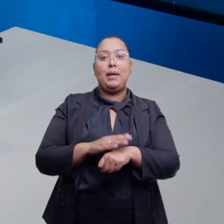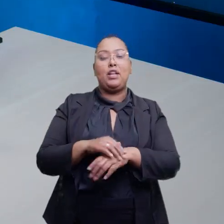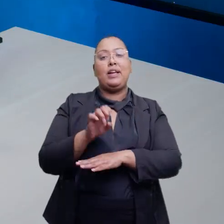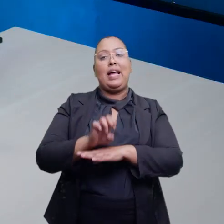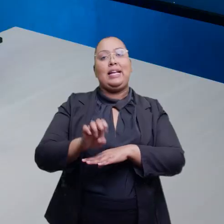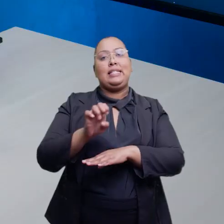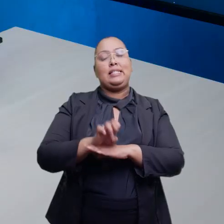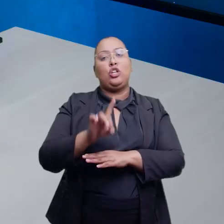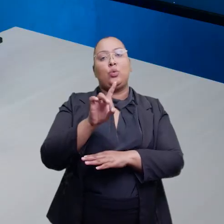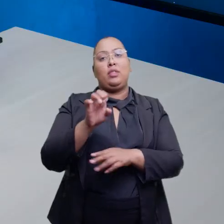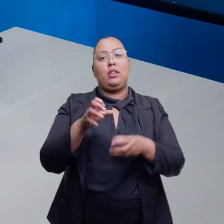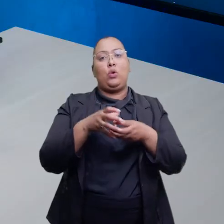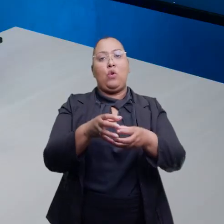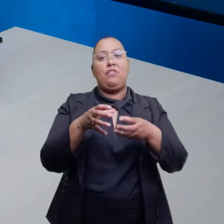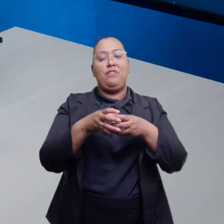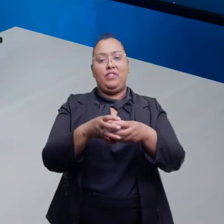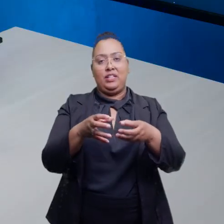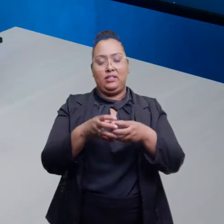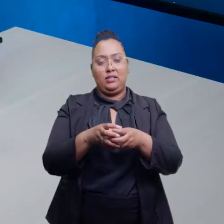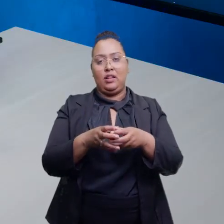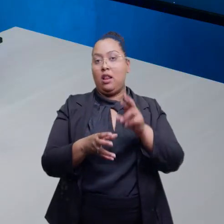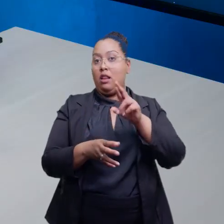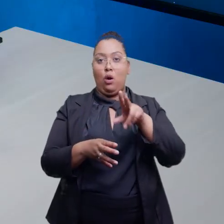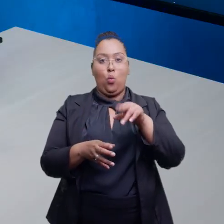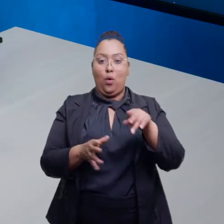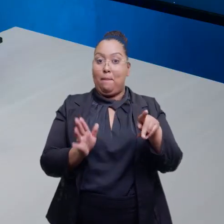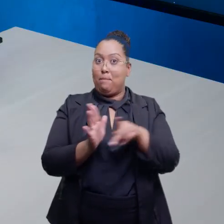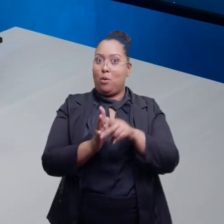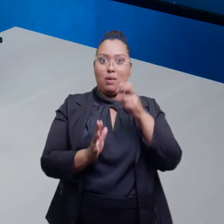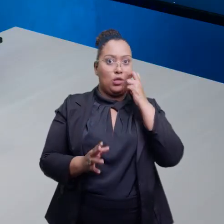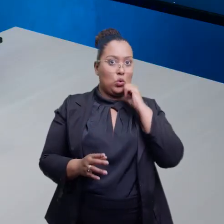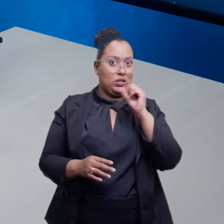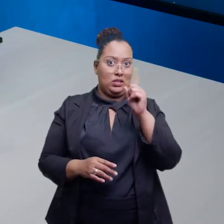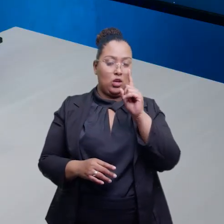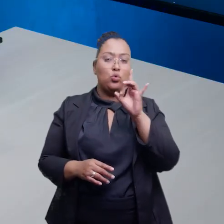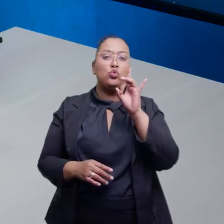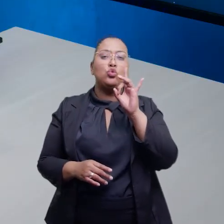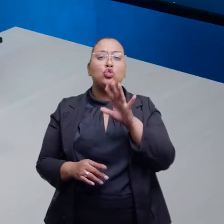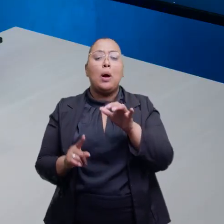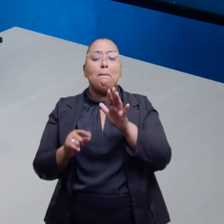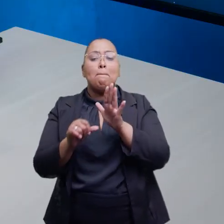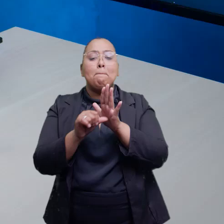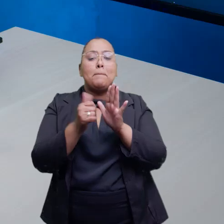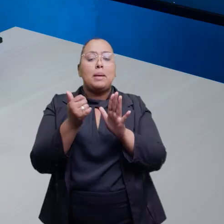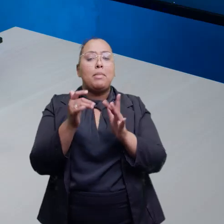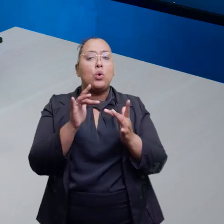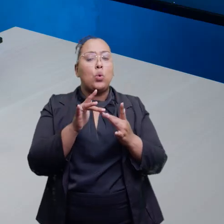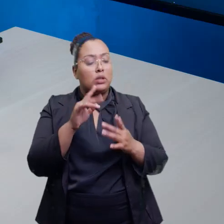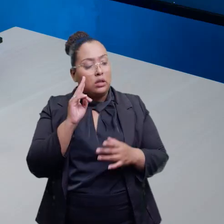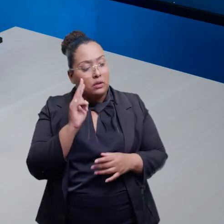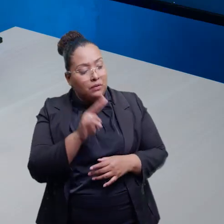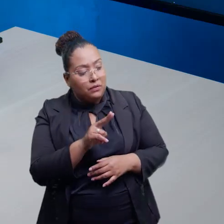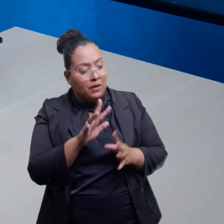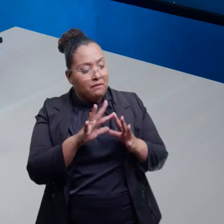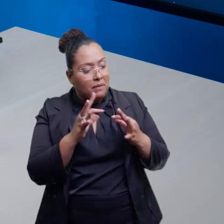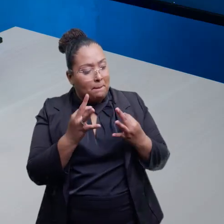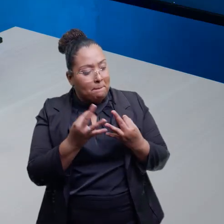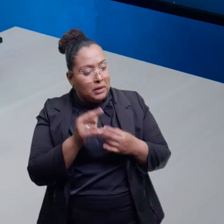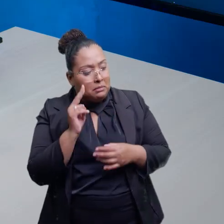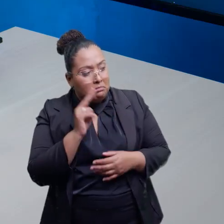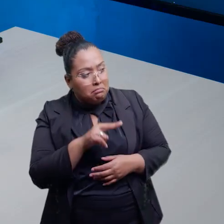chama estágio de convivência, que ainda não é um período de adoção, é esse período que tem esse primeiro contato para ver se a